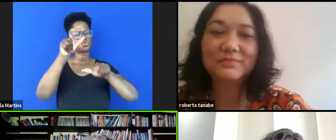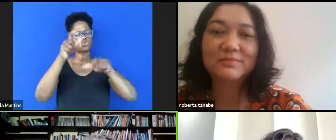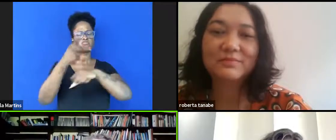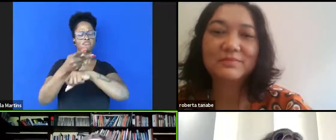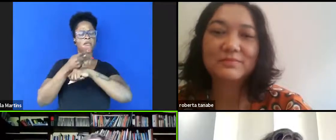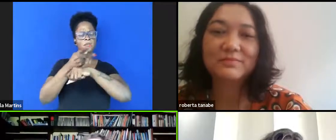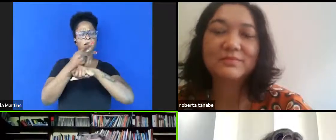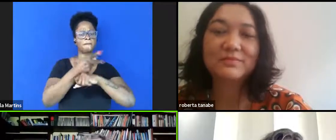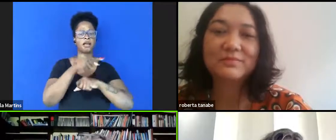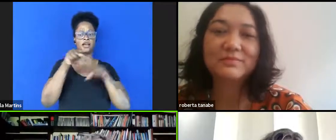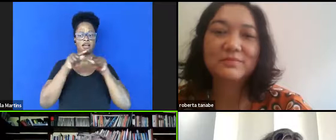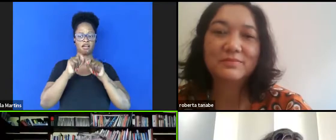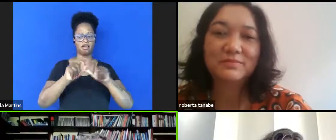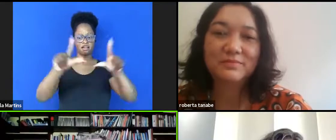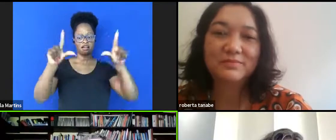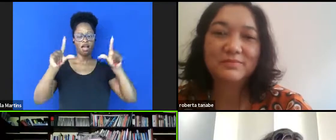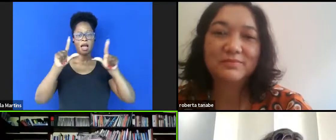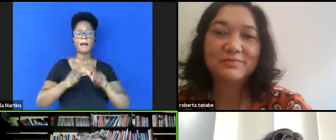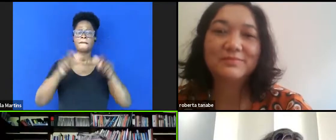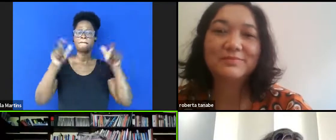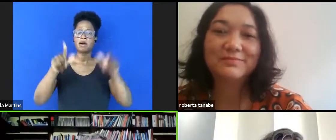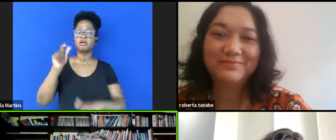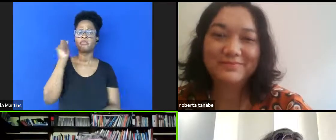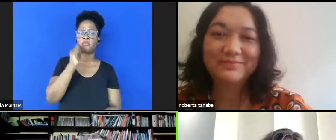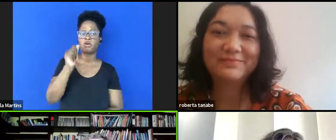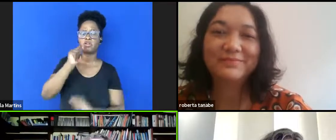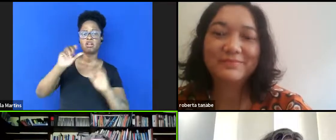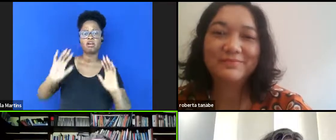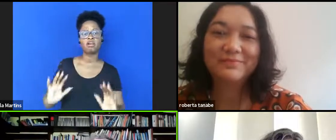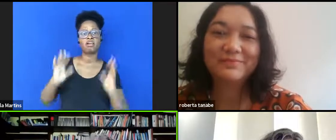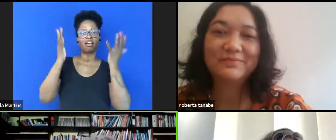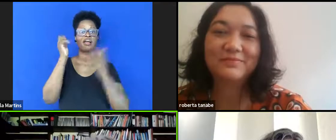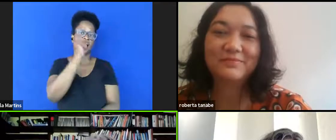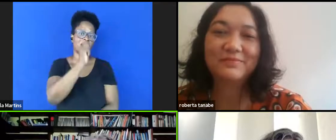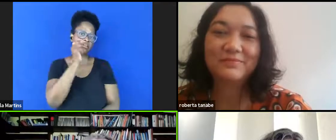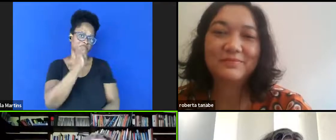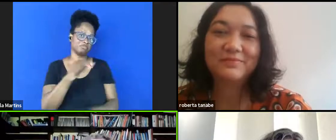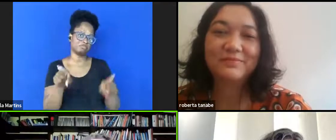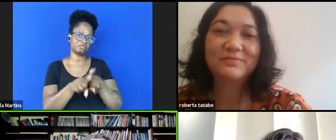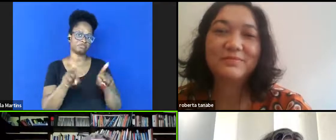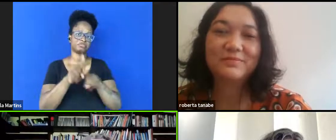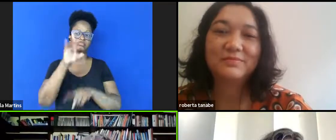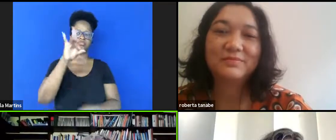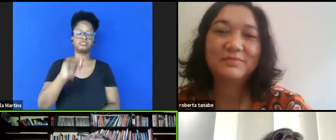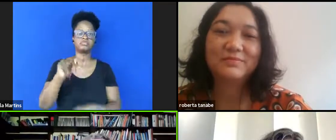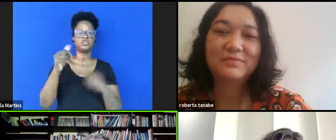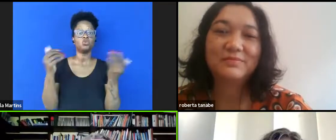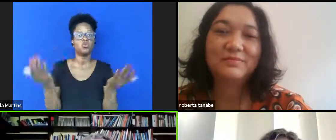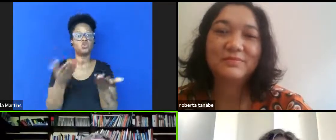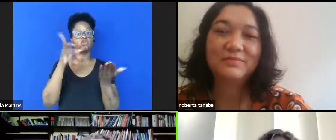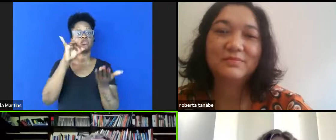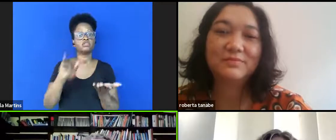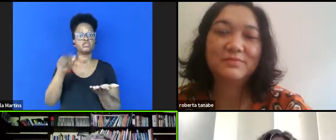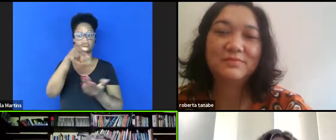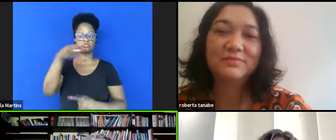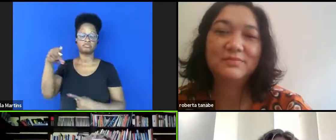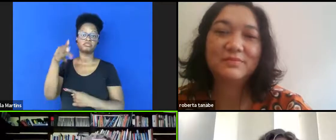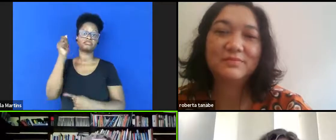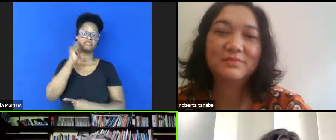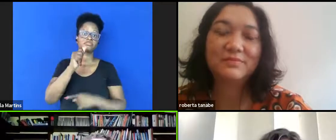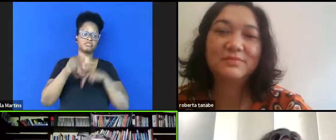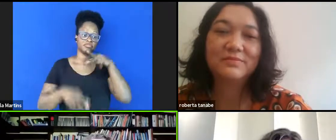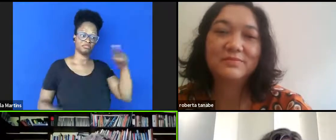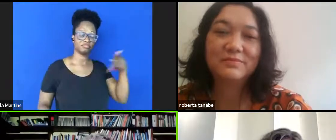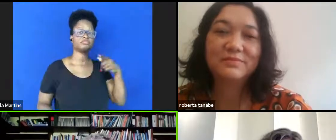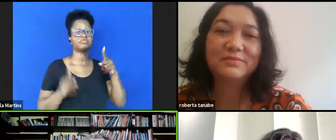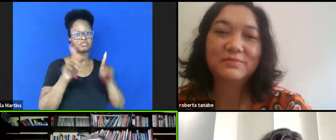nessa sala. A maioria são mulheres, celebramos também as mulheres. Nesse dia, gente, que é dia das professoras e dos professores, mas